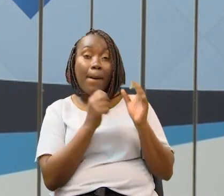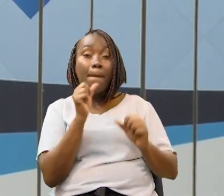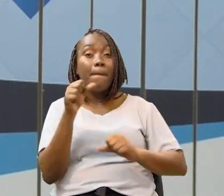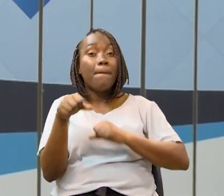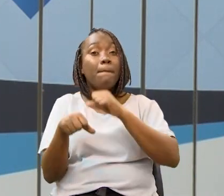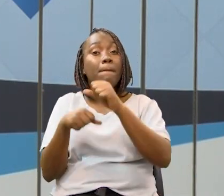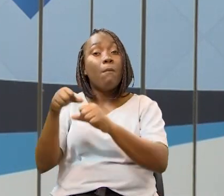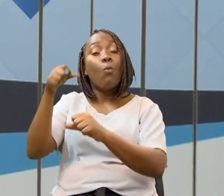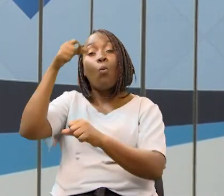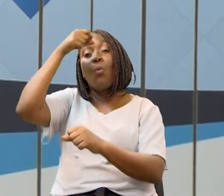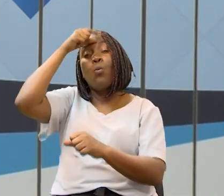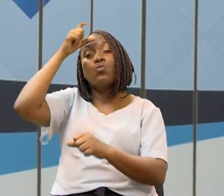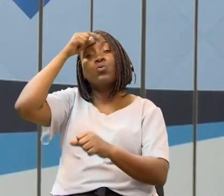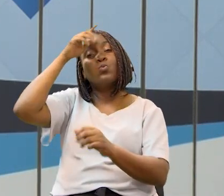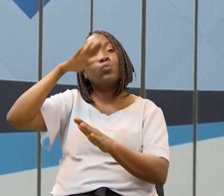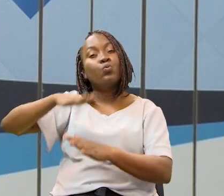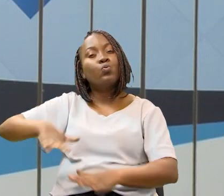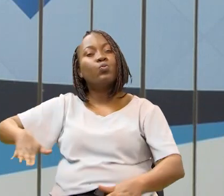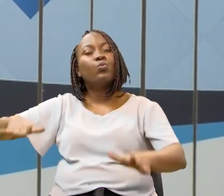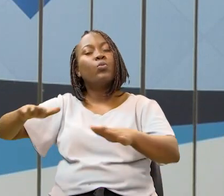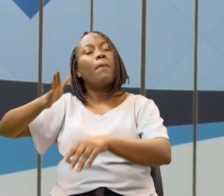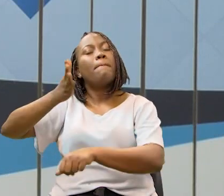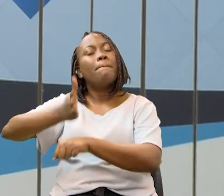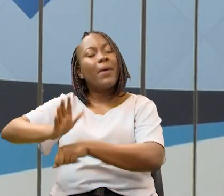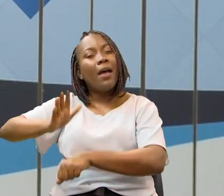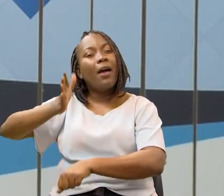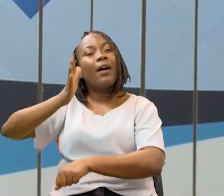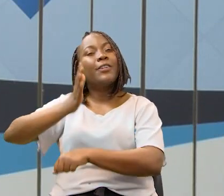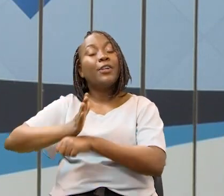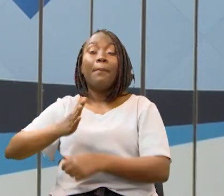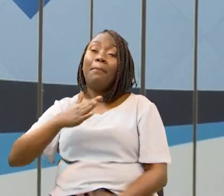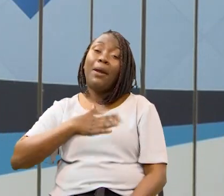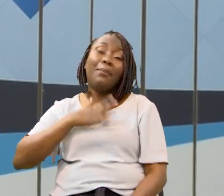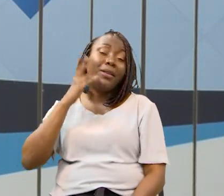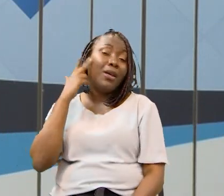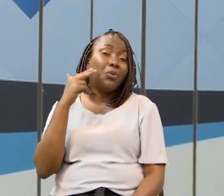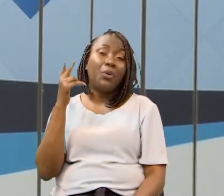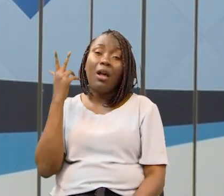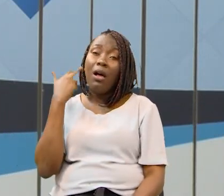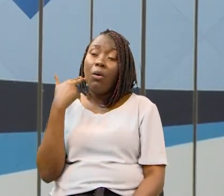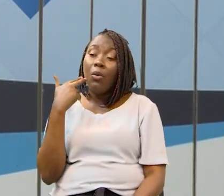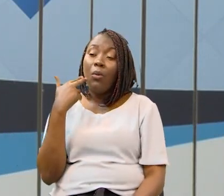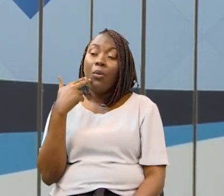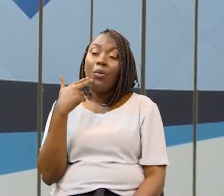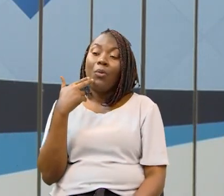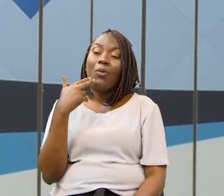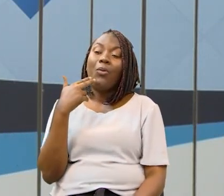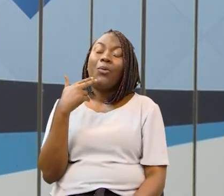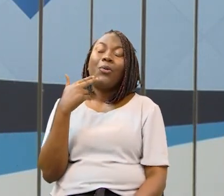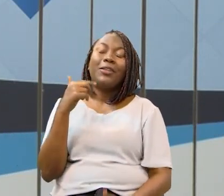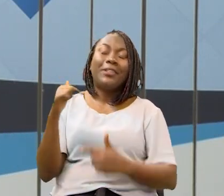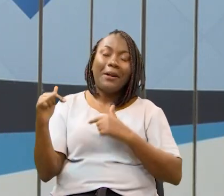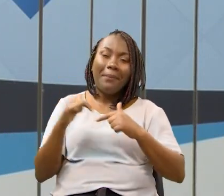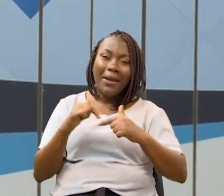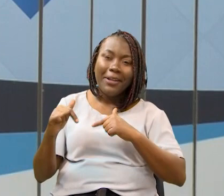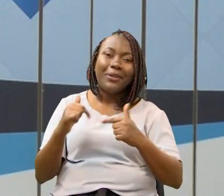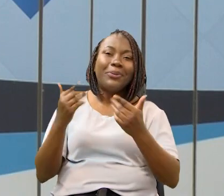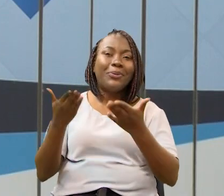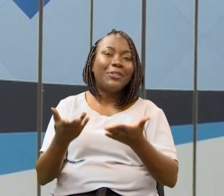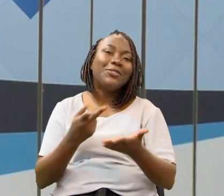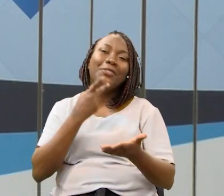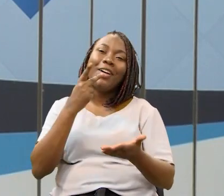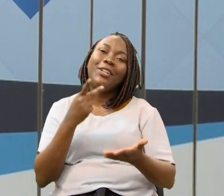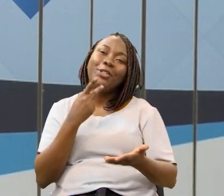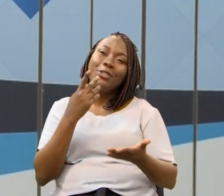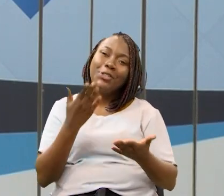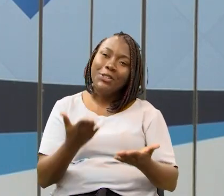isso vire uma cultura, né? Uma prática que, para mim, é natural, tá trabalhando